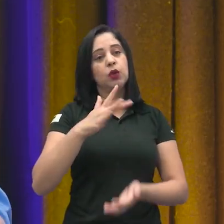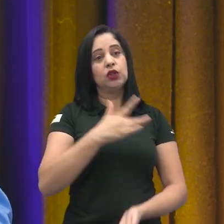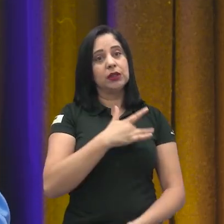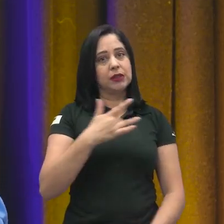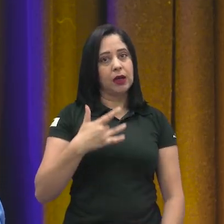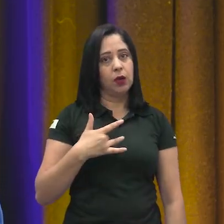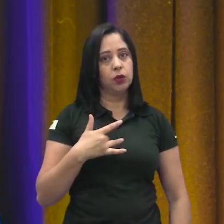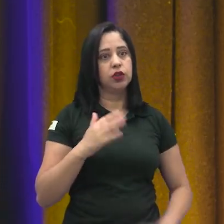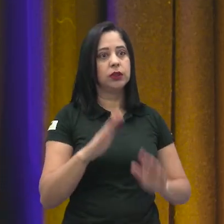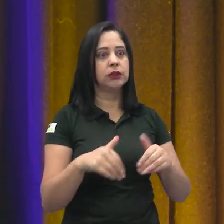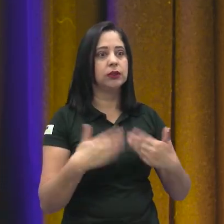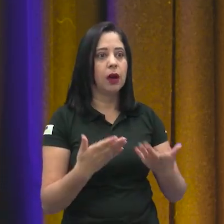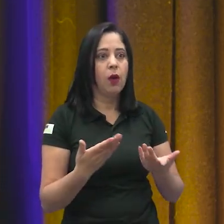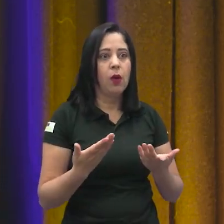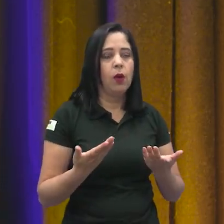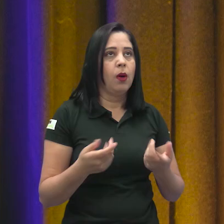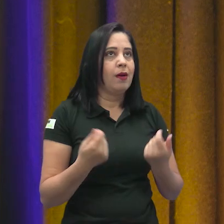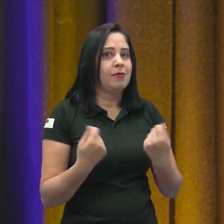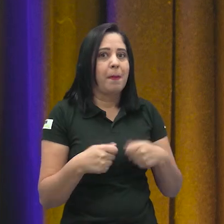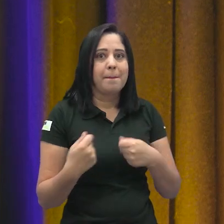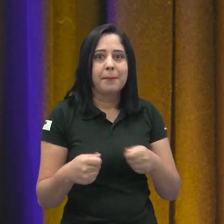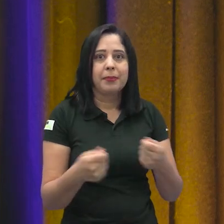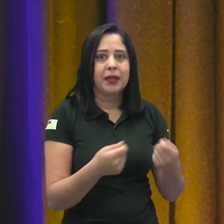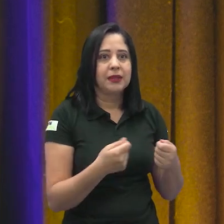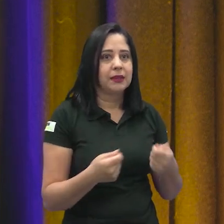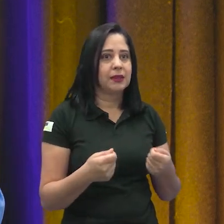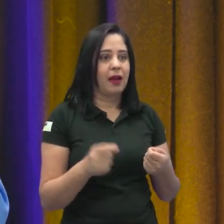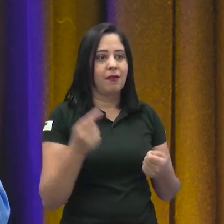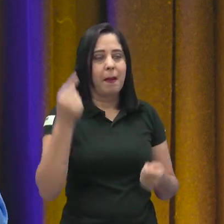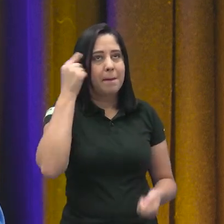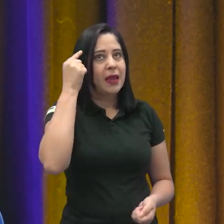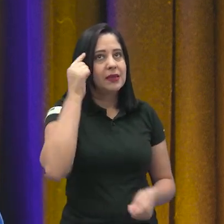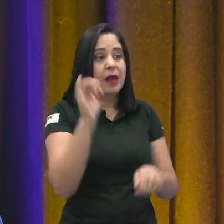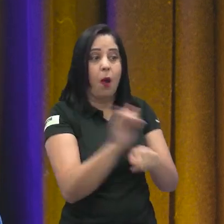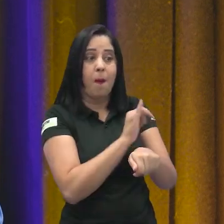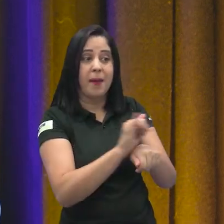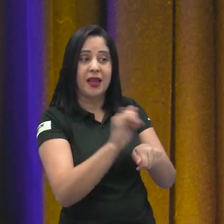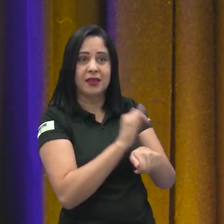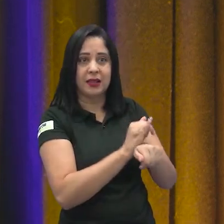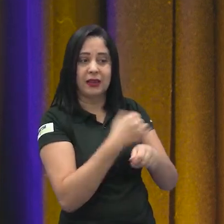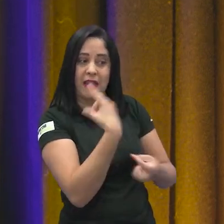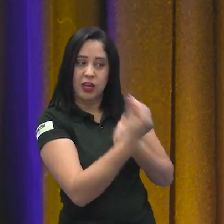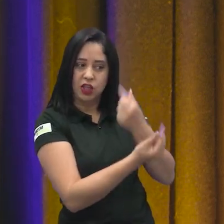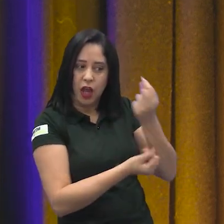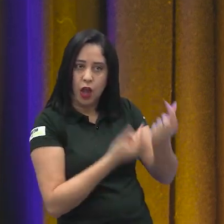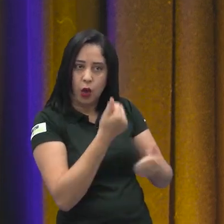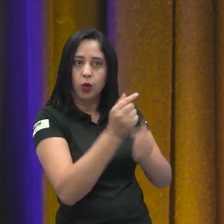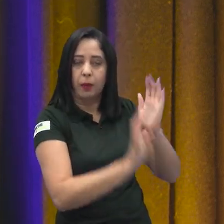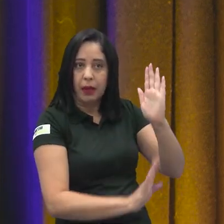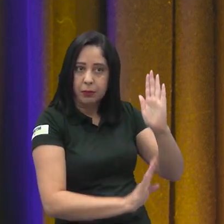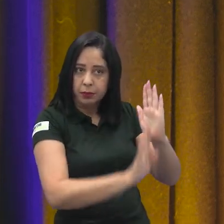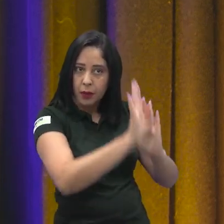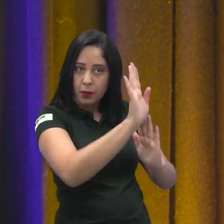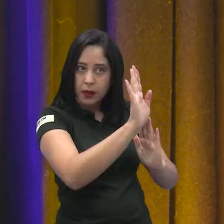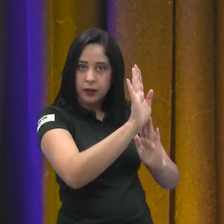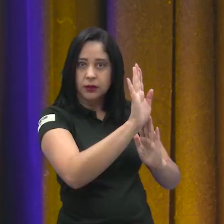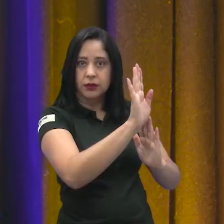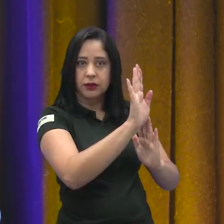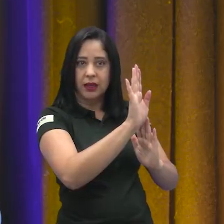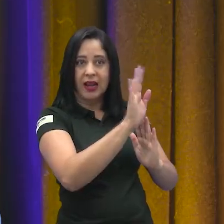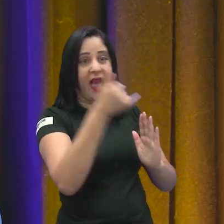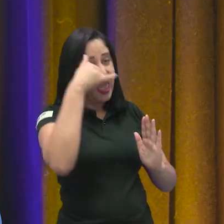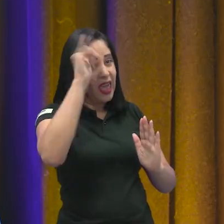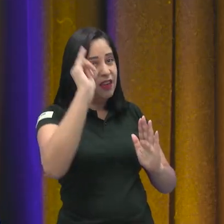de contato, em que a gente pudesse manter a economia de São José o mais pujante possível, mantendo os empregos,